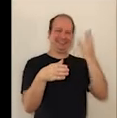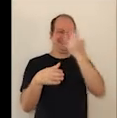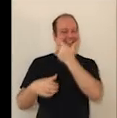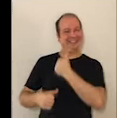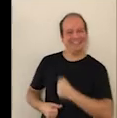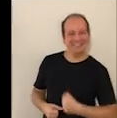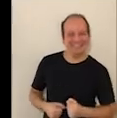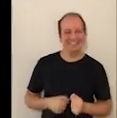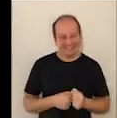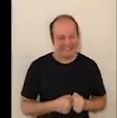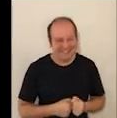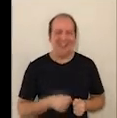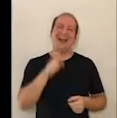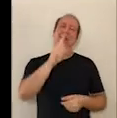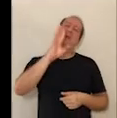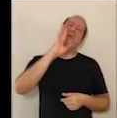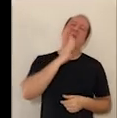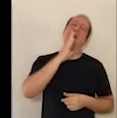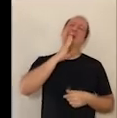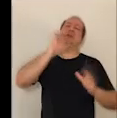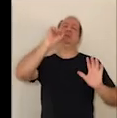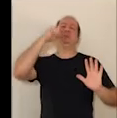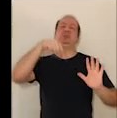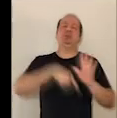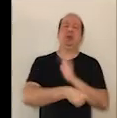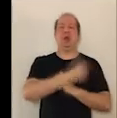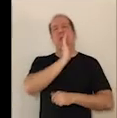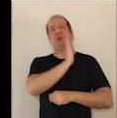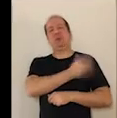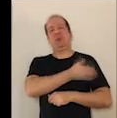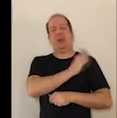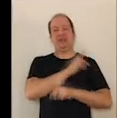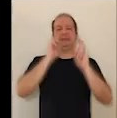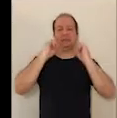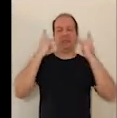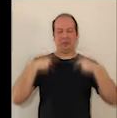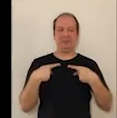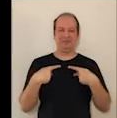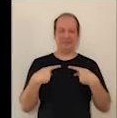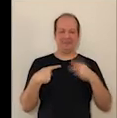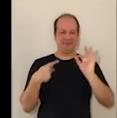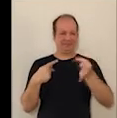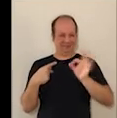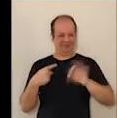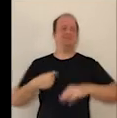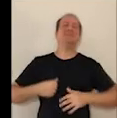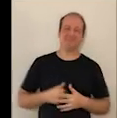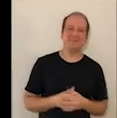Que lindo! Conheces a fundo o coração do ser humano. Deixa eu pegar.